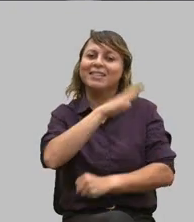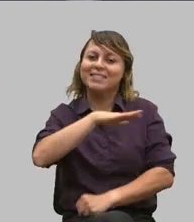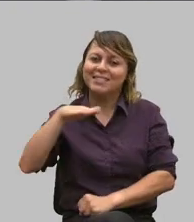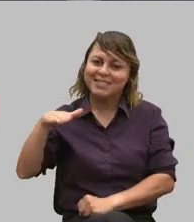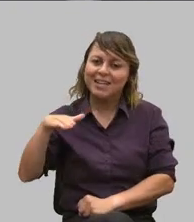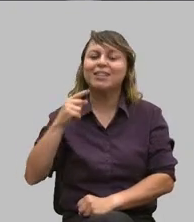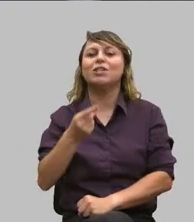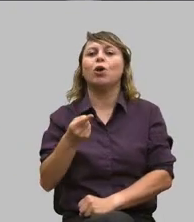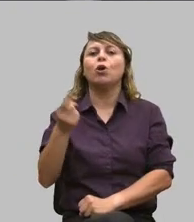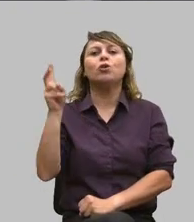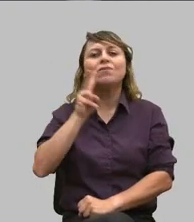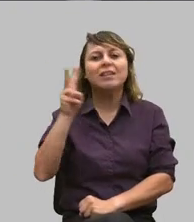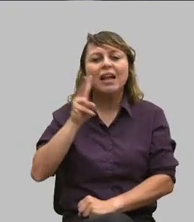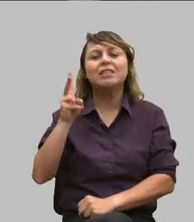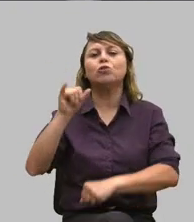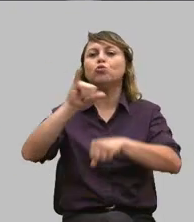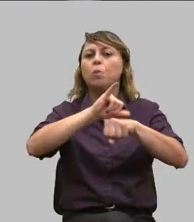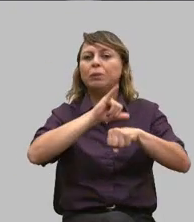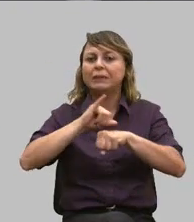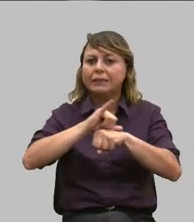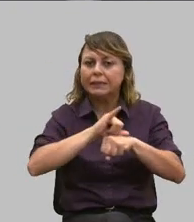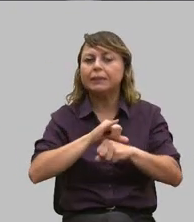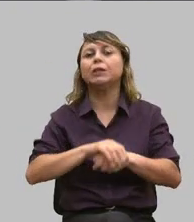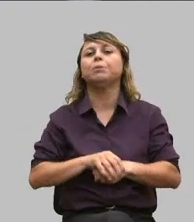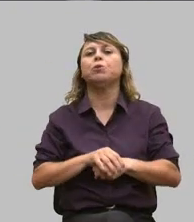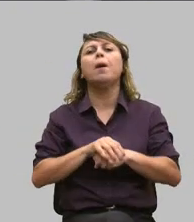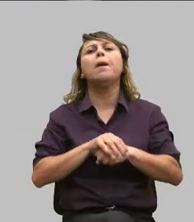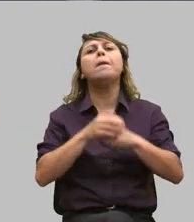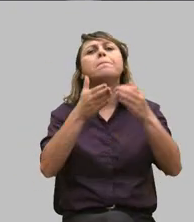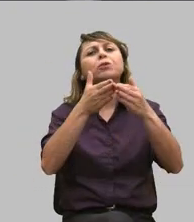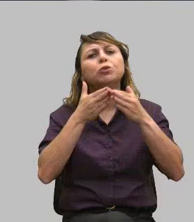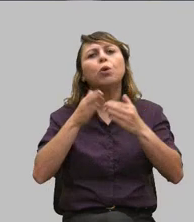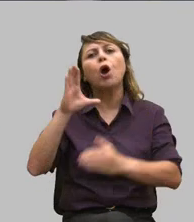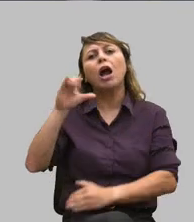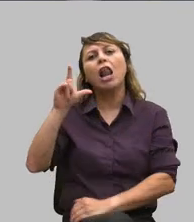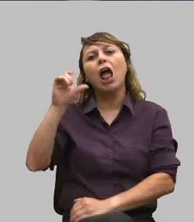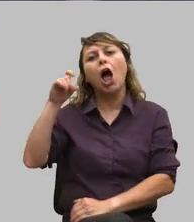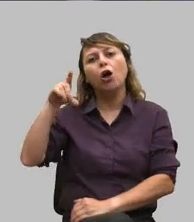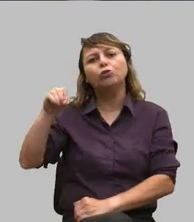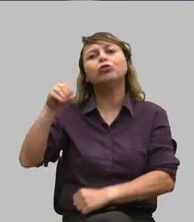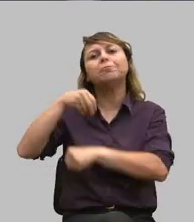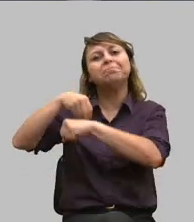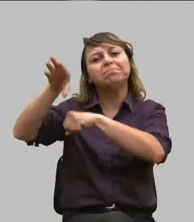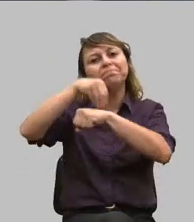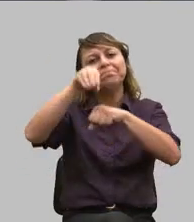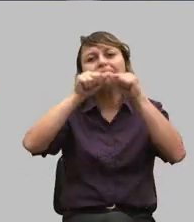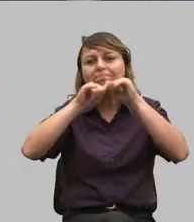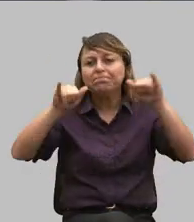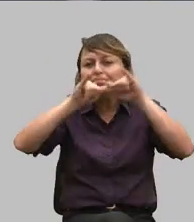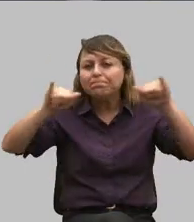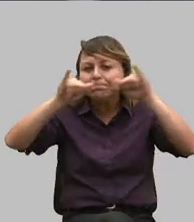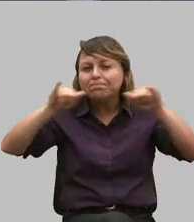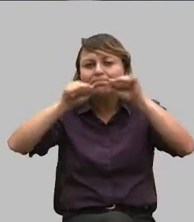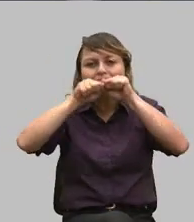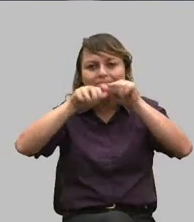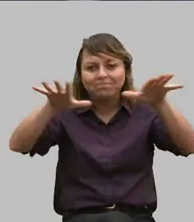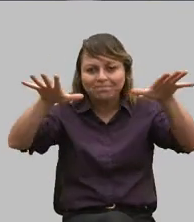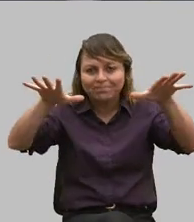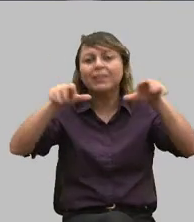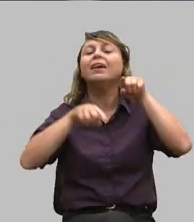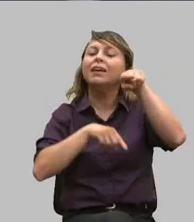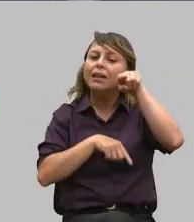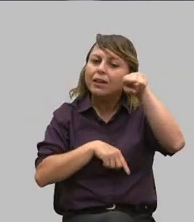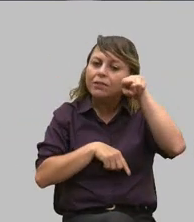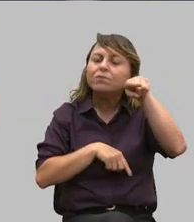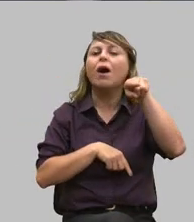os vereadores do município né pedimos ao Vereador Cláudio que leve essa mensagem pra câmara e e vamos fazer com que